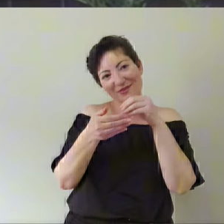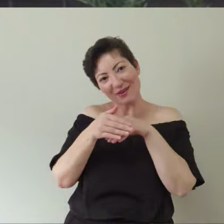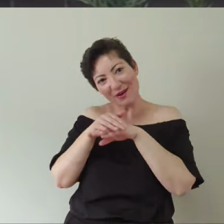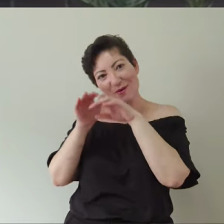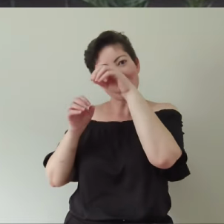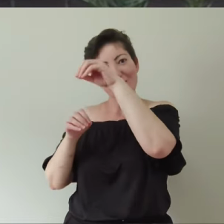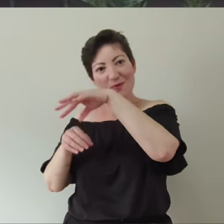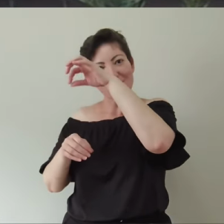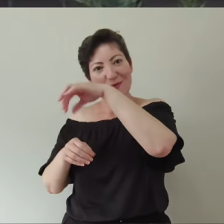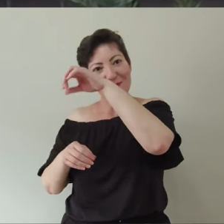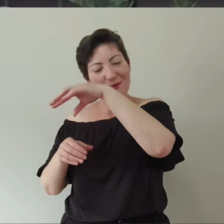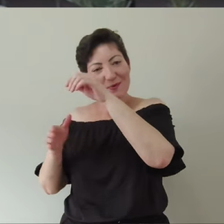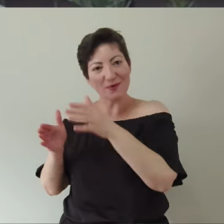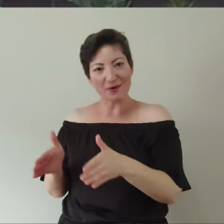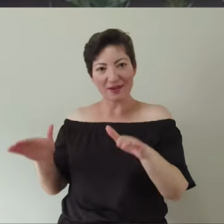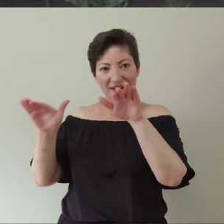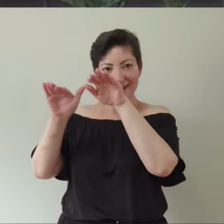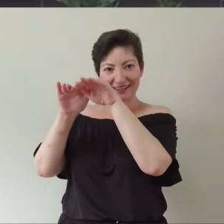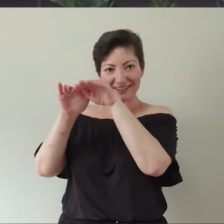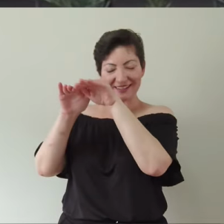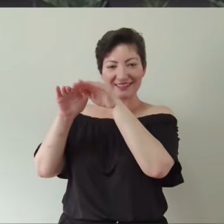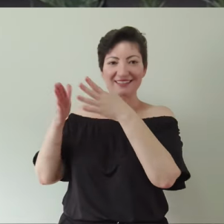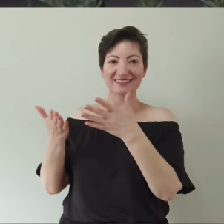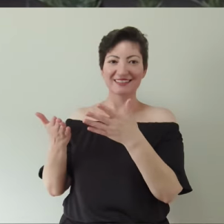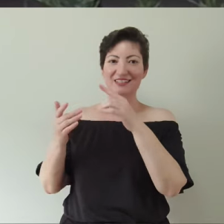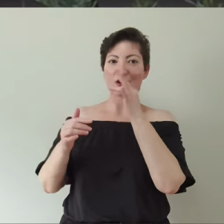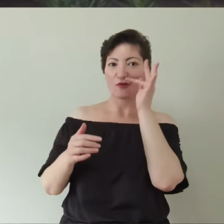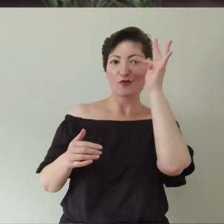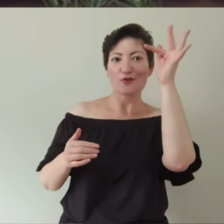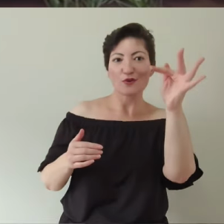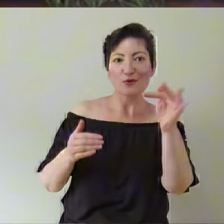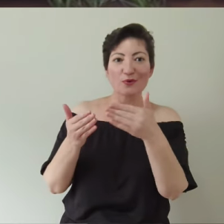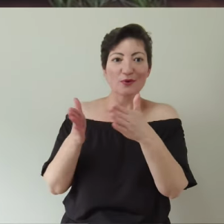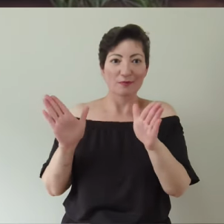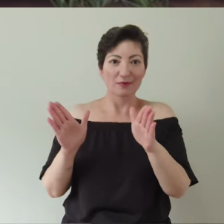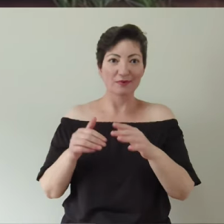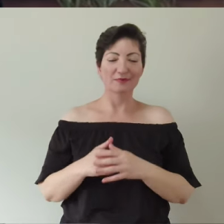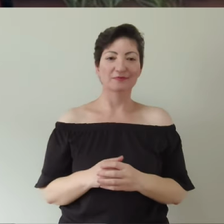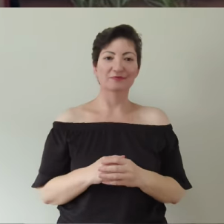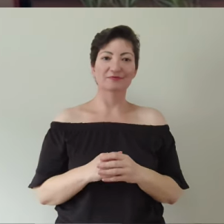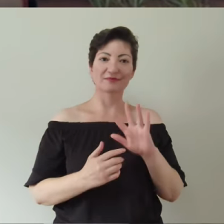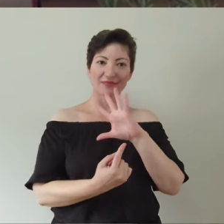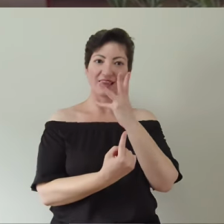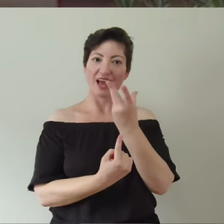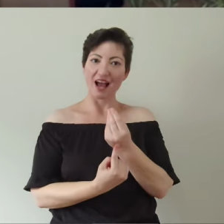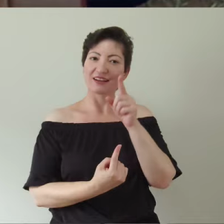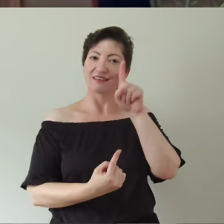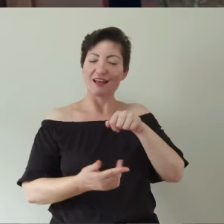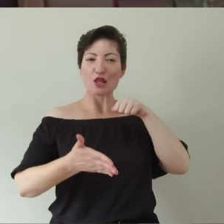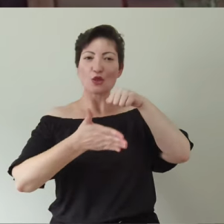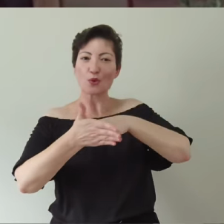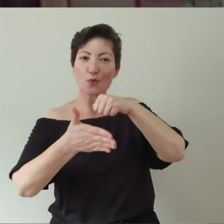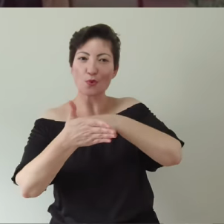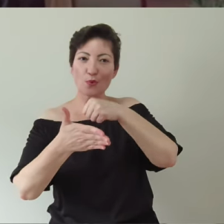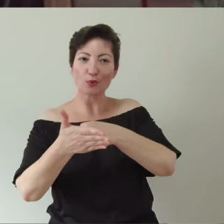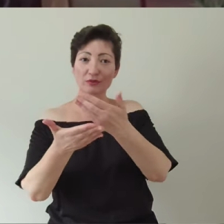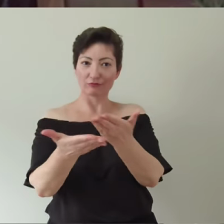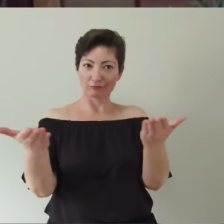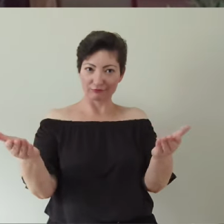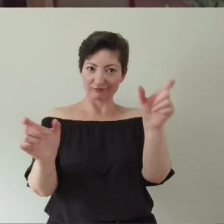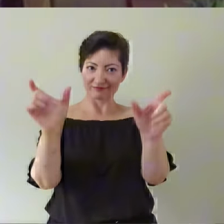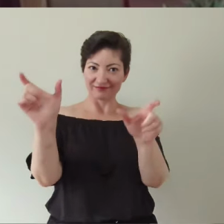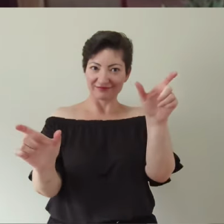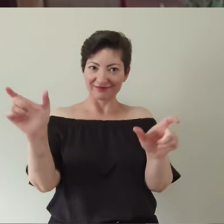no futuro a gente olhe para isso, né, com outros olhos. Fazer arte é uma luta, né? Como você sabe, todo mundo aqui é artista,